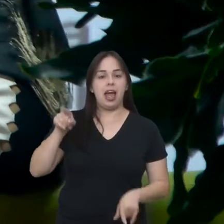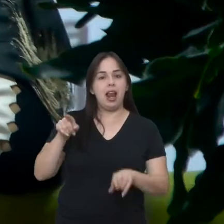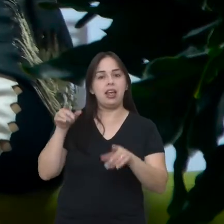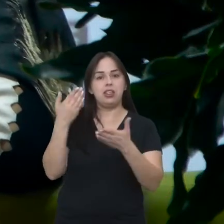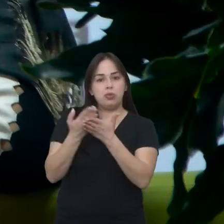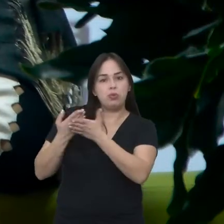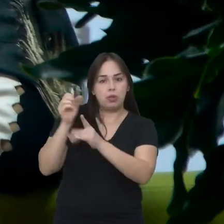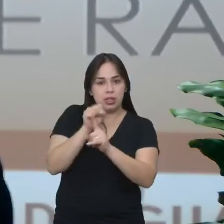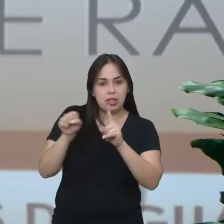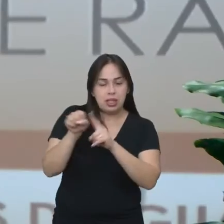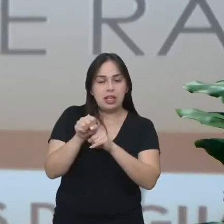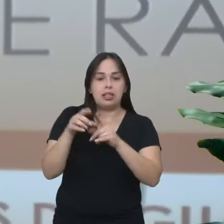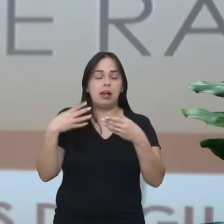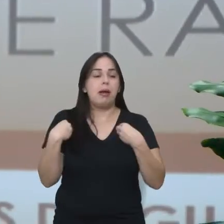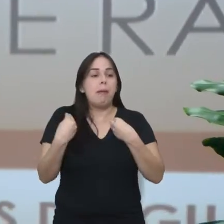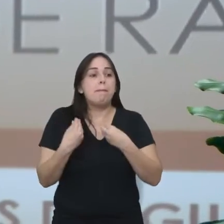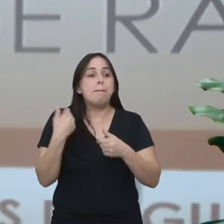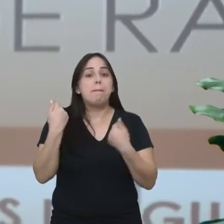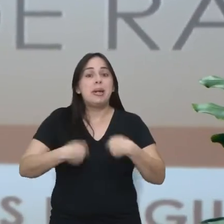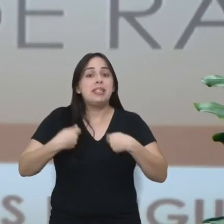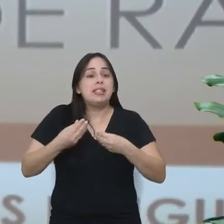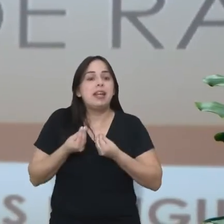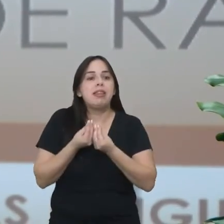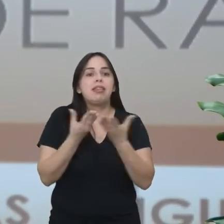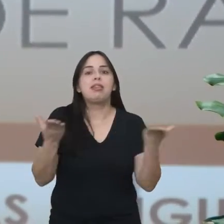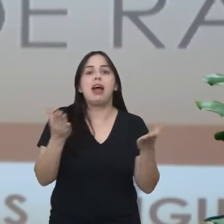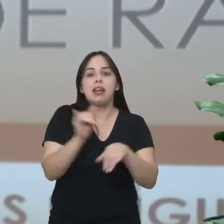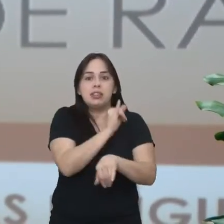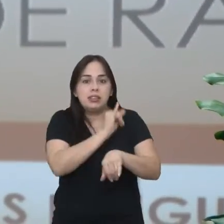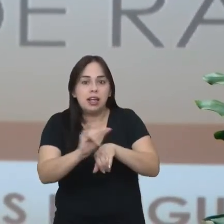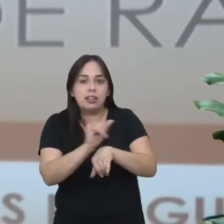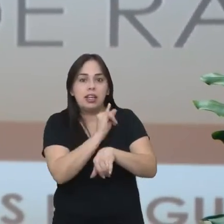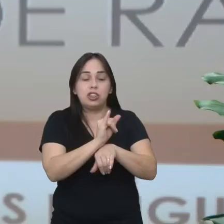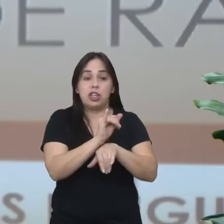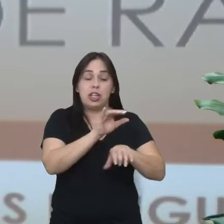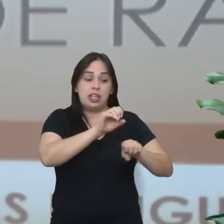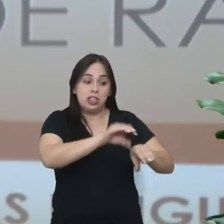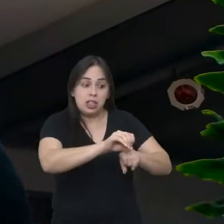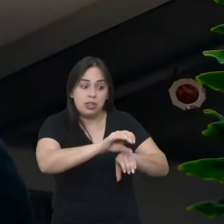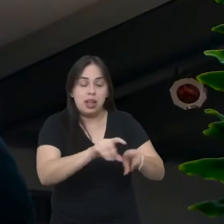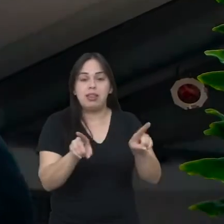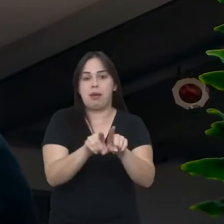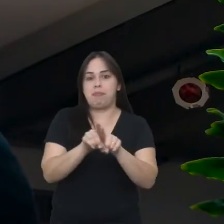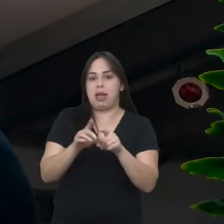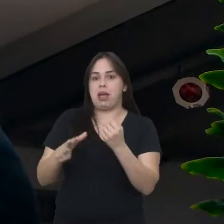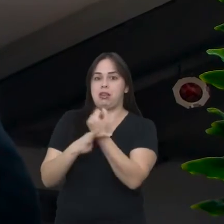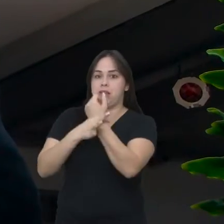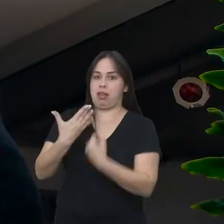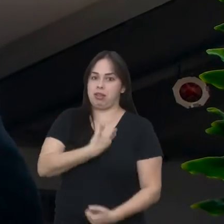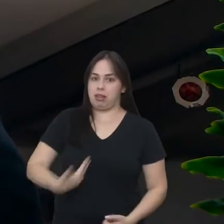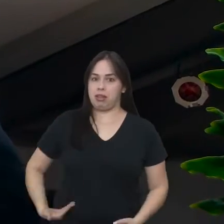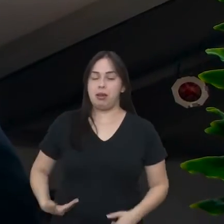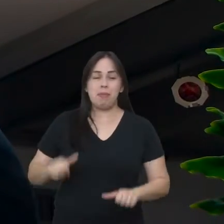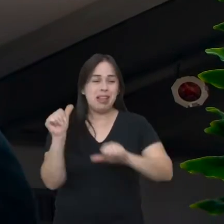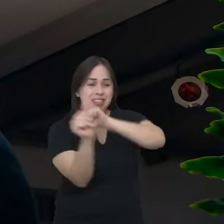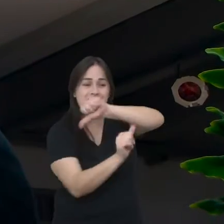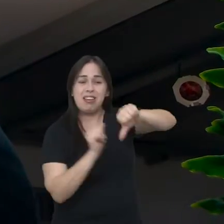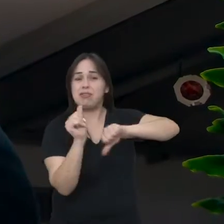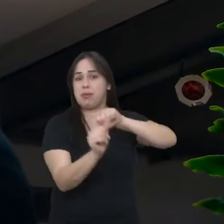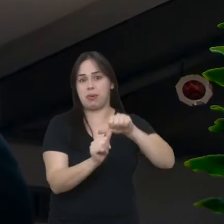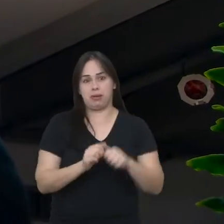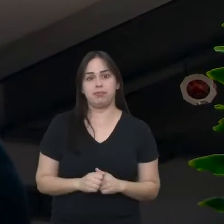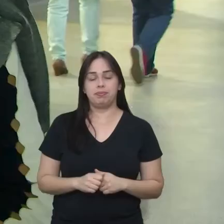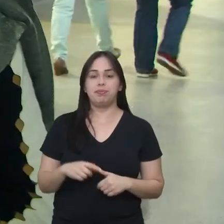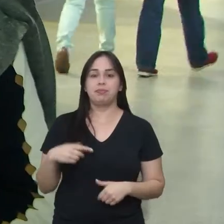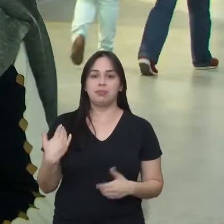diversidade e direitos humanos, é preciso oferecer ferramentas que envolvam desde a educação até a segurança pública para transformar